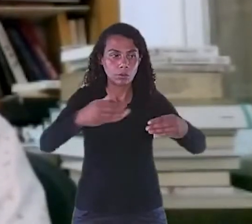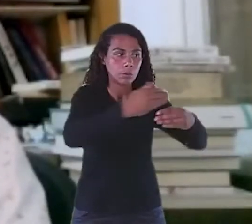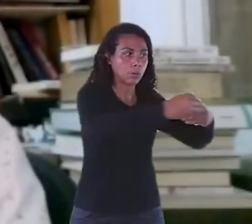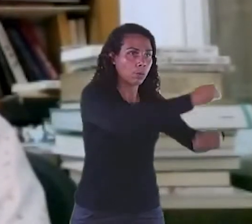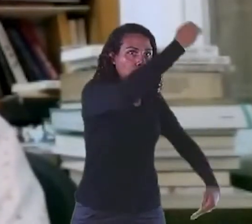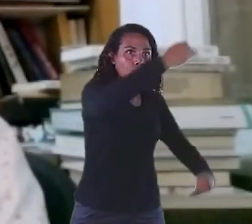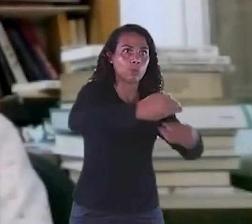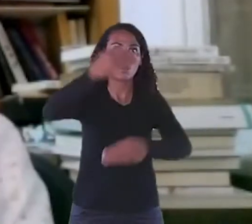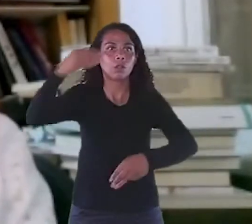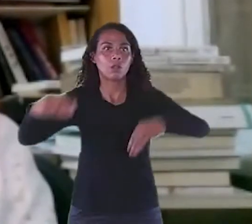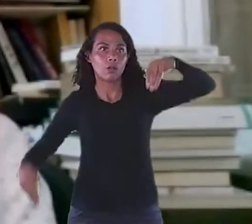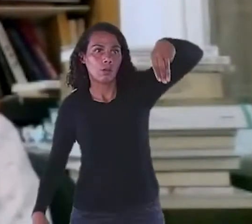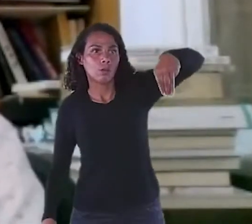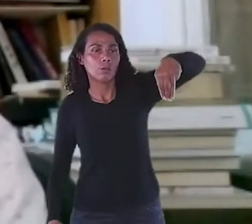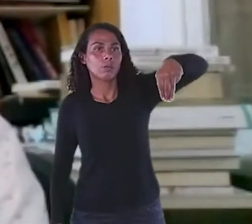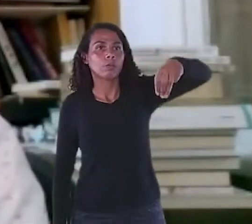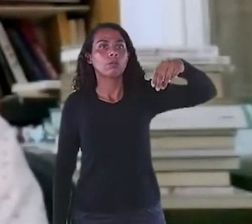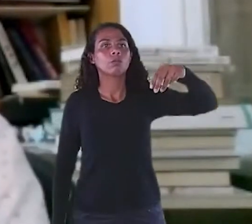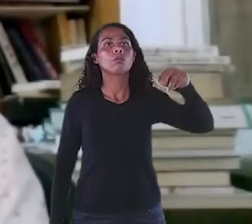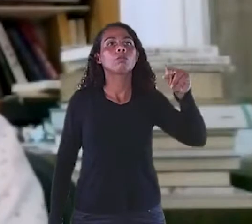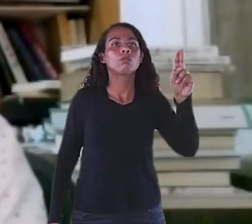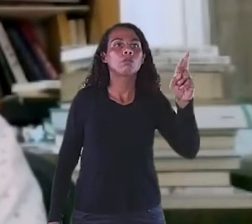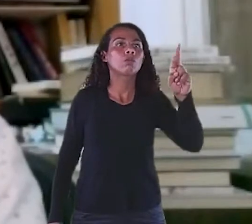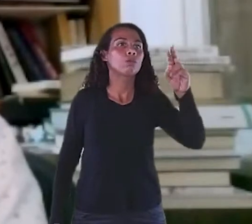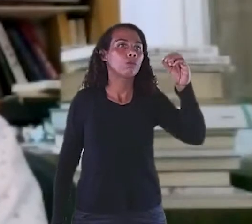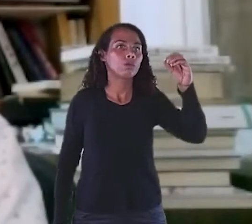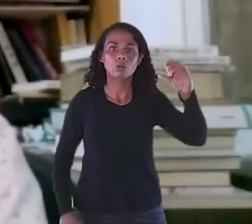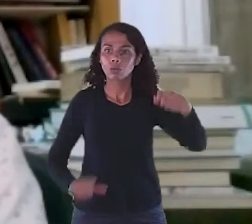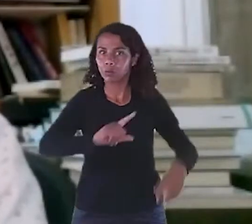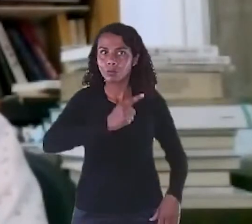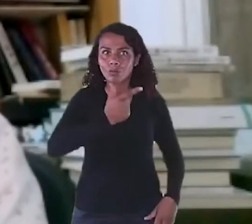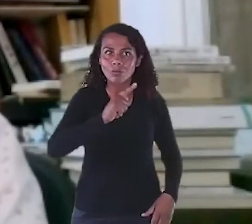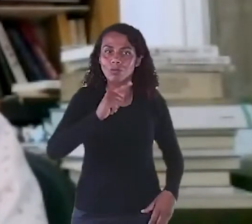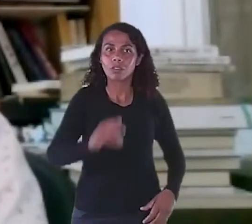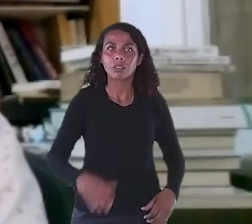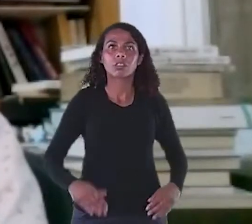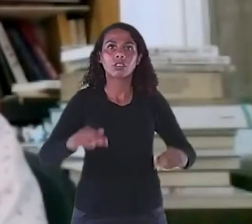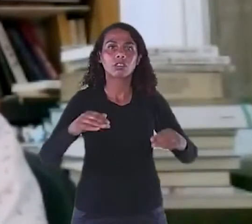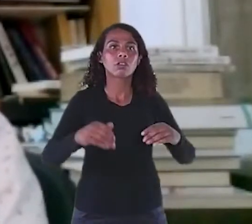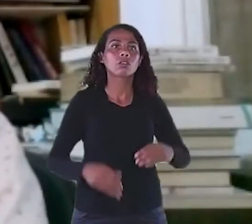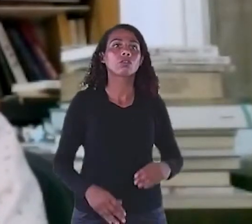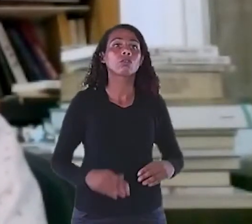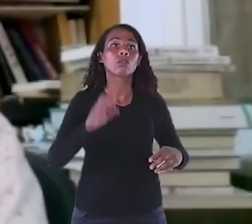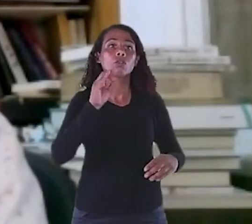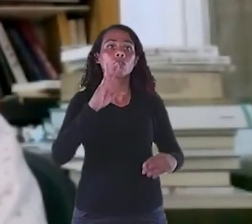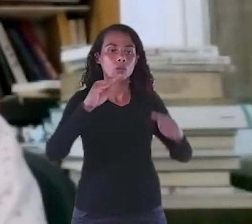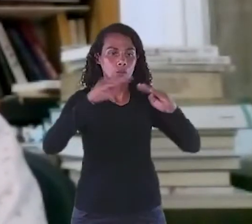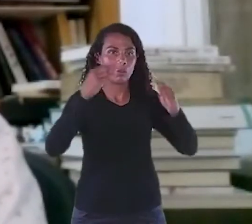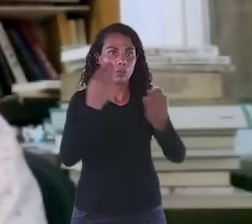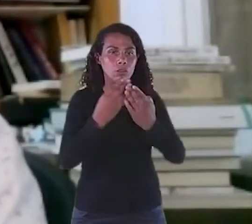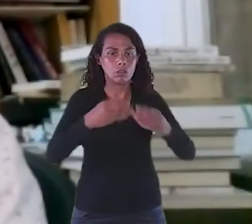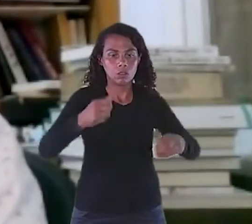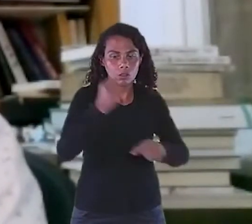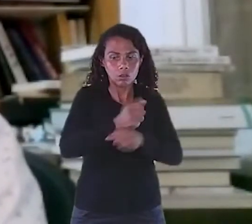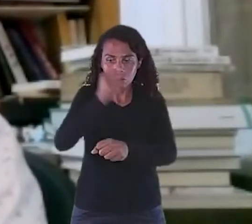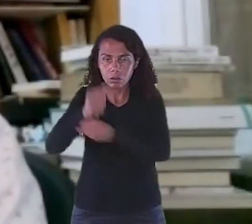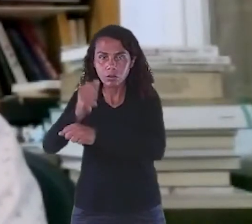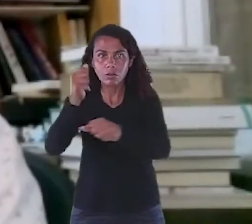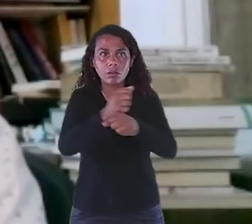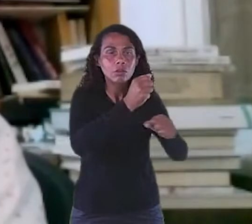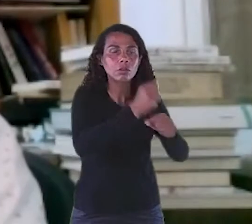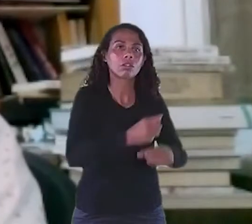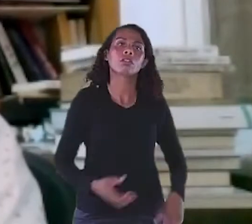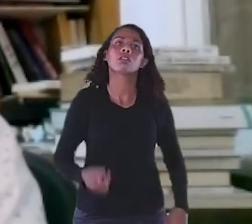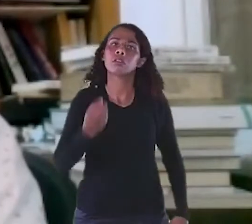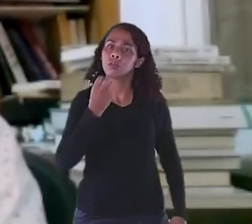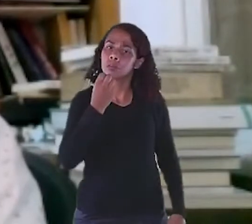colégio antigo, que davam conta daquele predinho e no predião. E isso resultou para os alunos